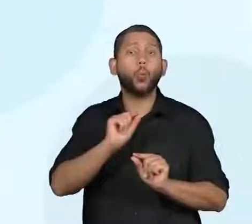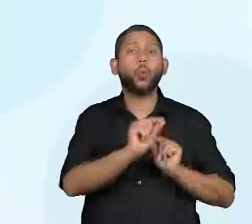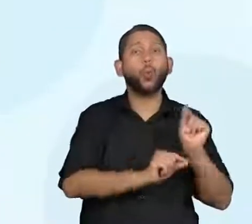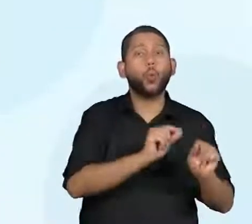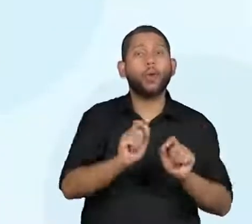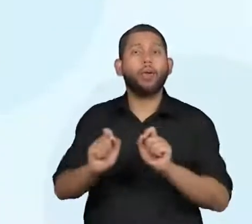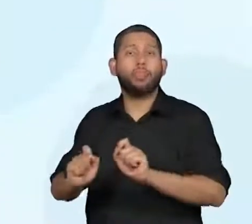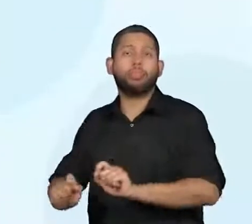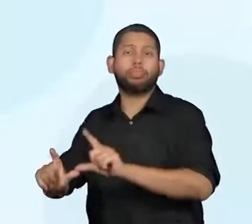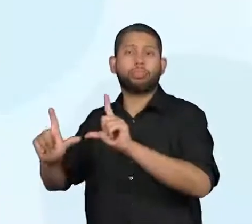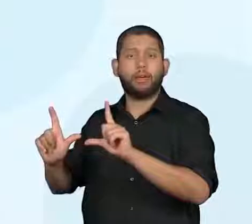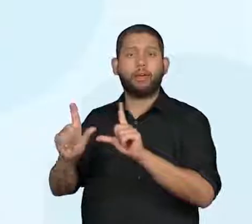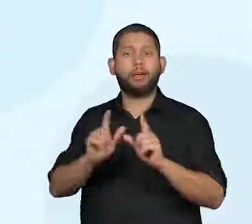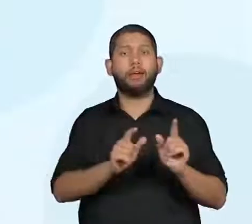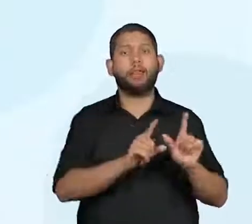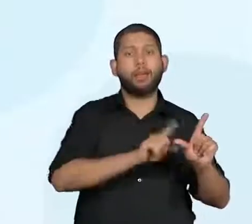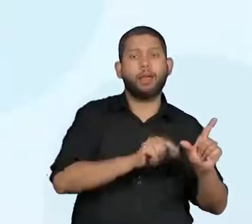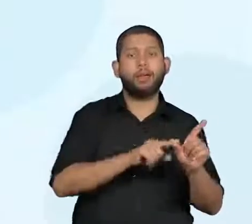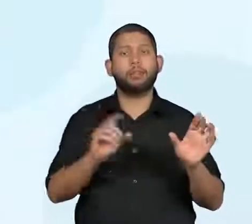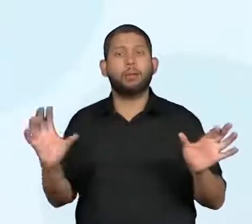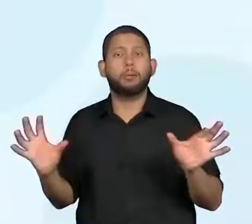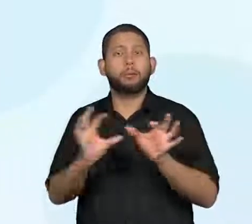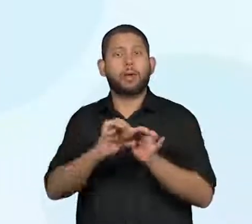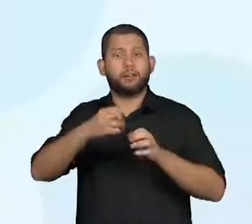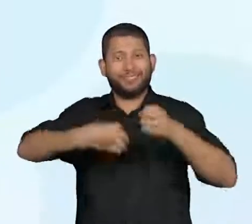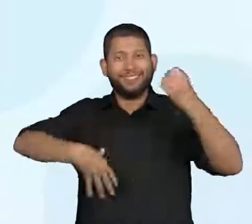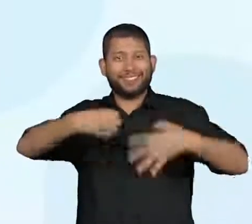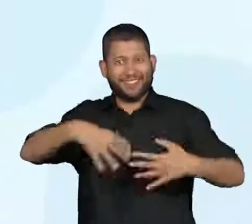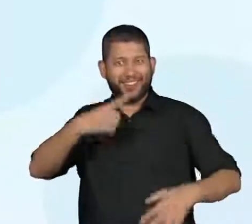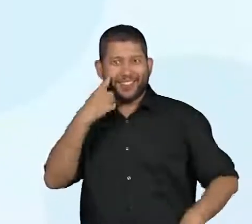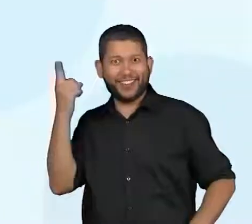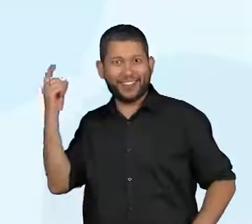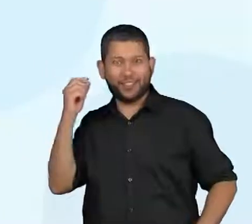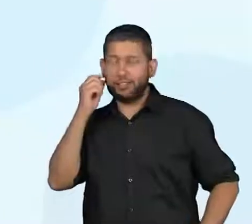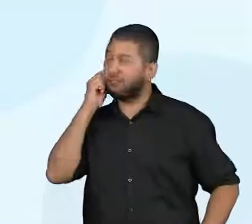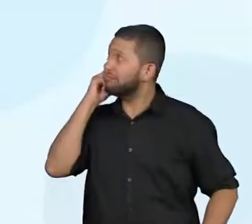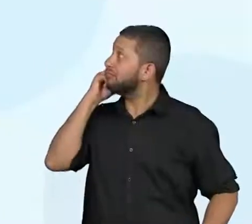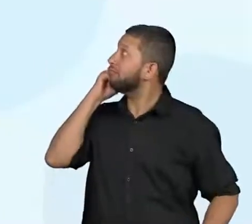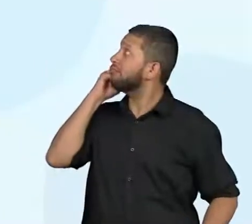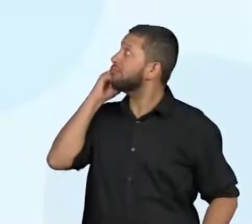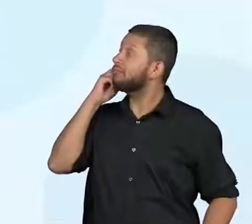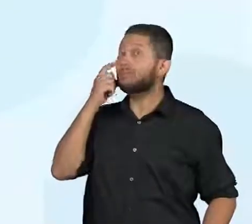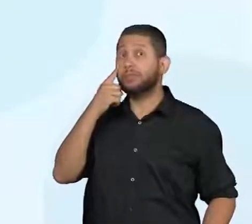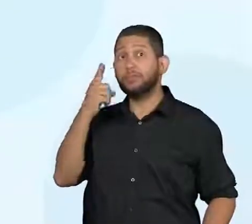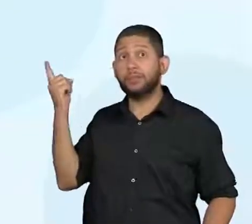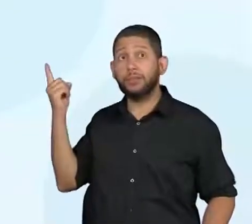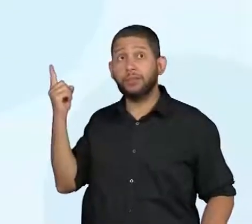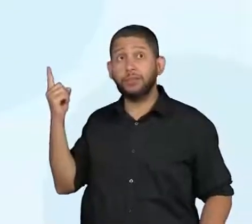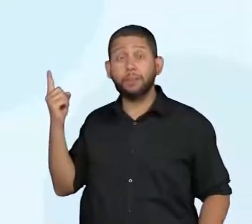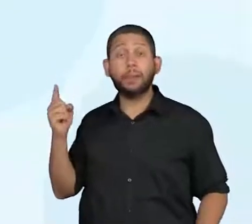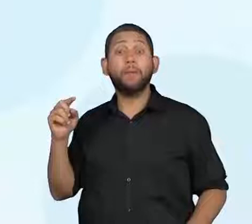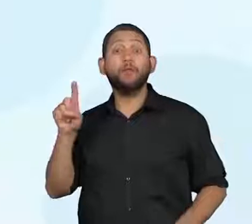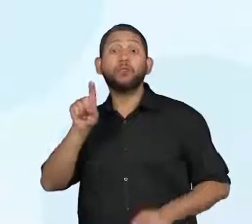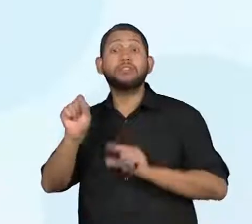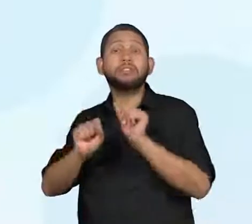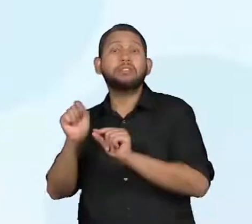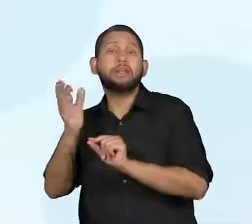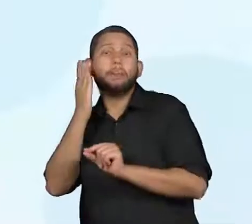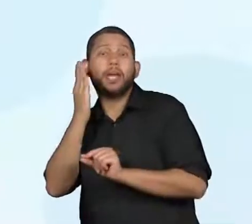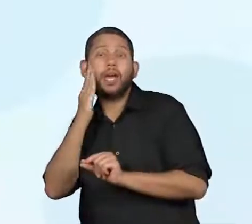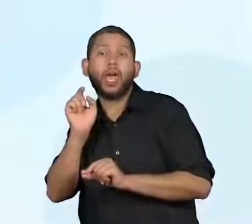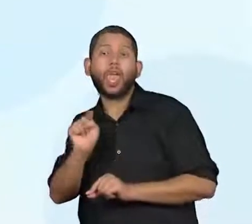primeira curiosidade indicando a pergunta pelo sinal de interrogação. E aí eu